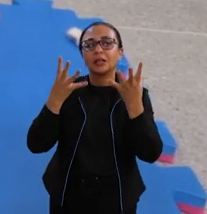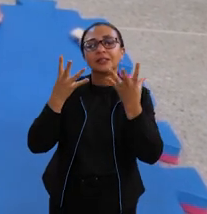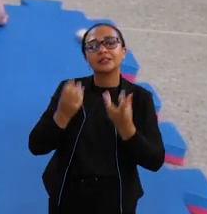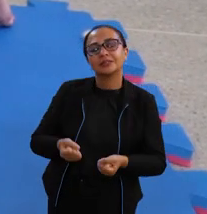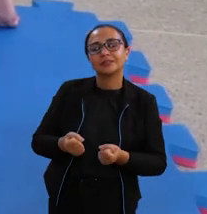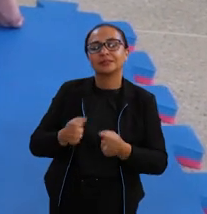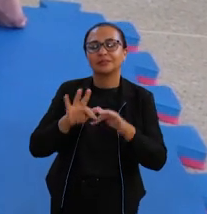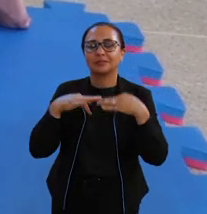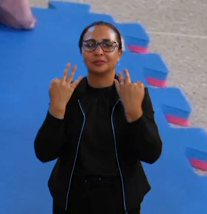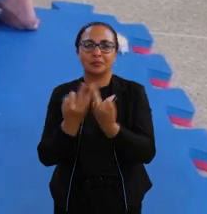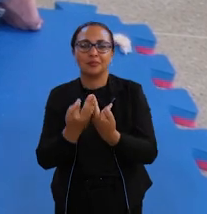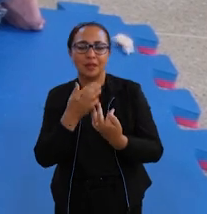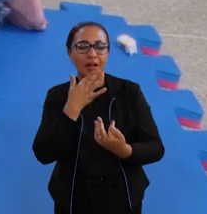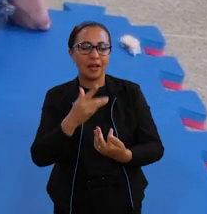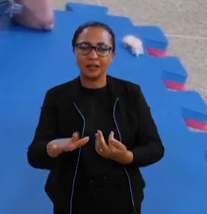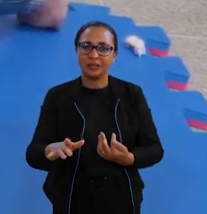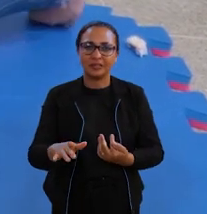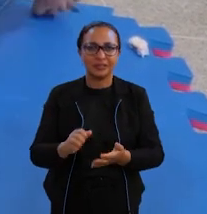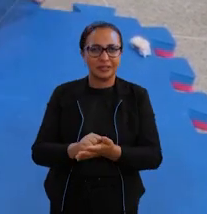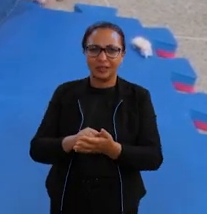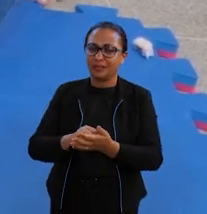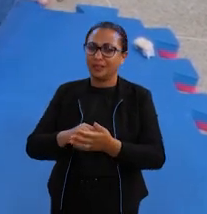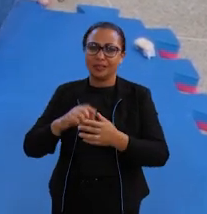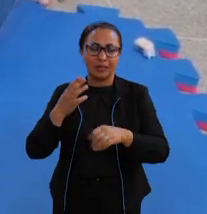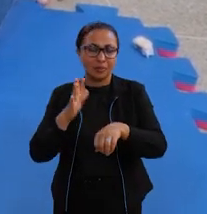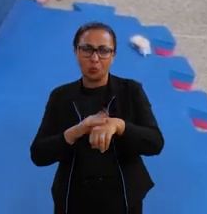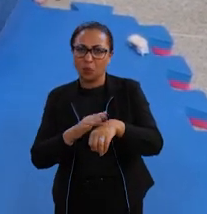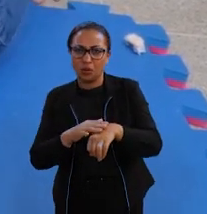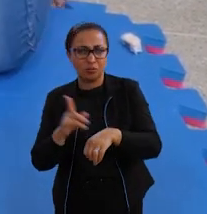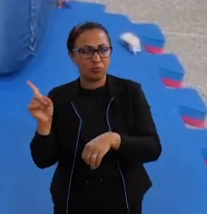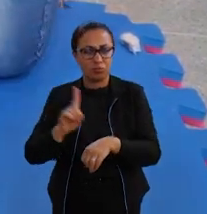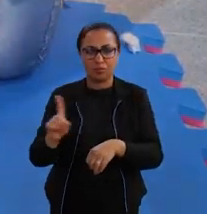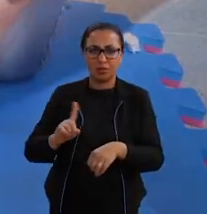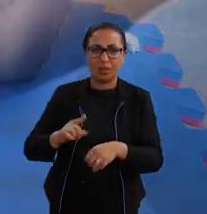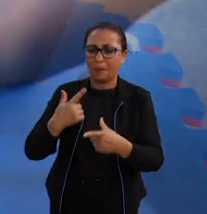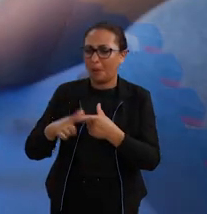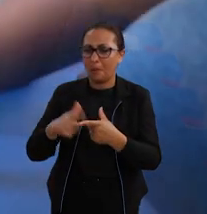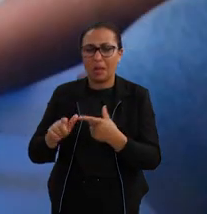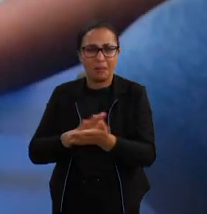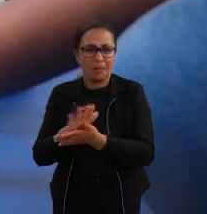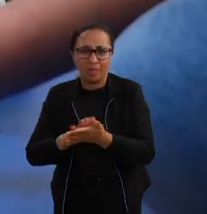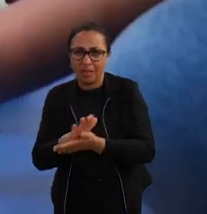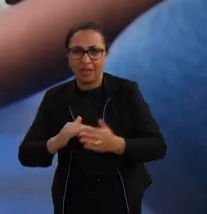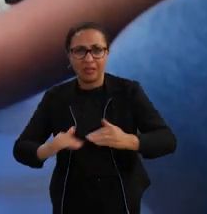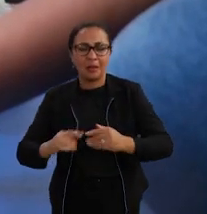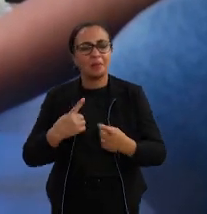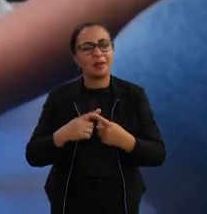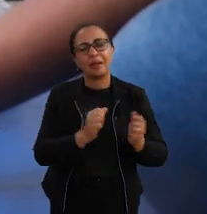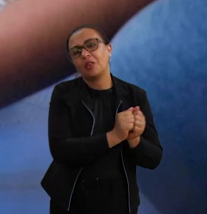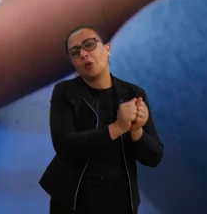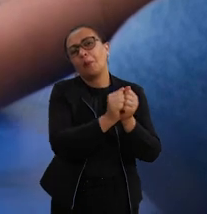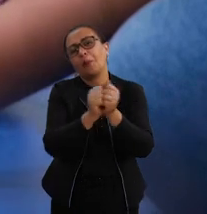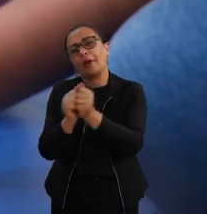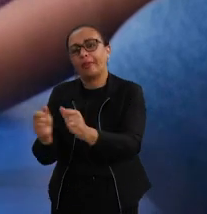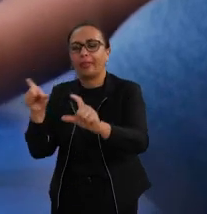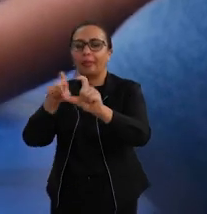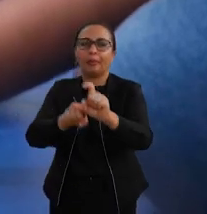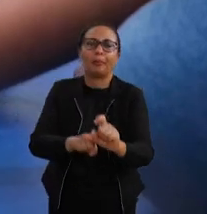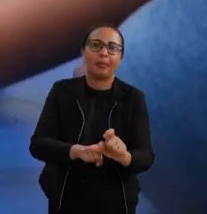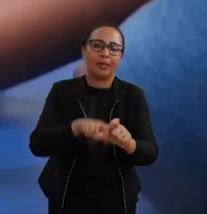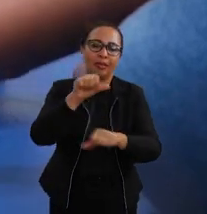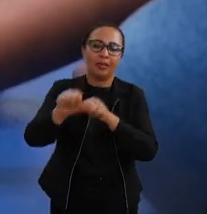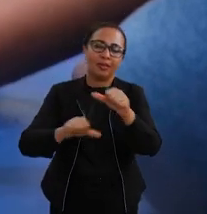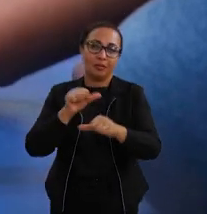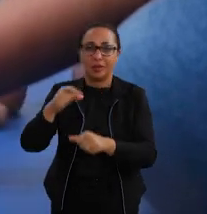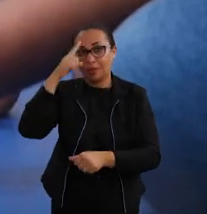adesão das famílias, né? A criança não é neurotípica, a criança não tem nenhum problema, por que eu tenho que estar acompanhando o desenvolvimento,